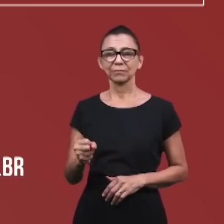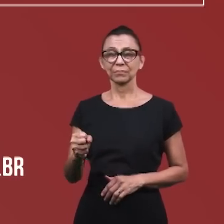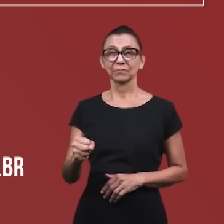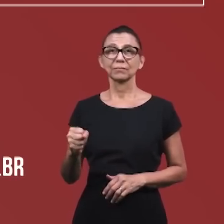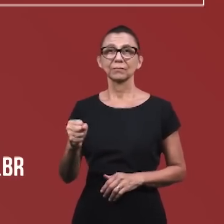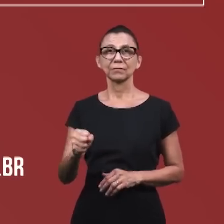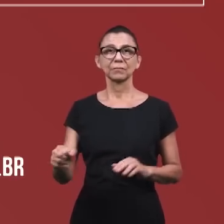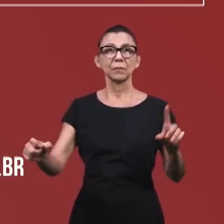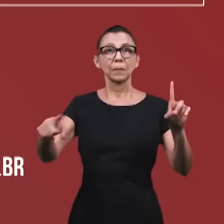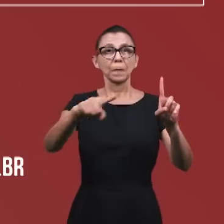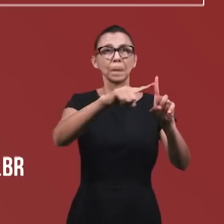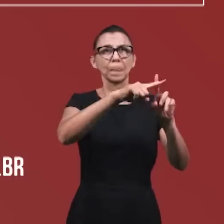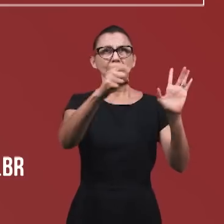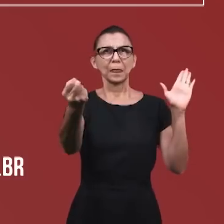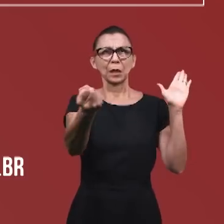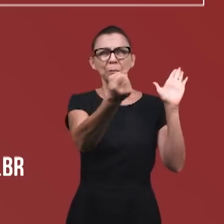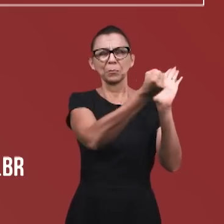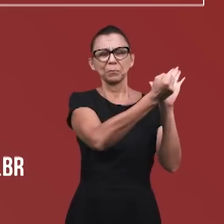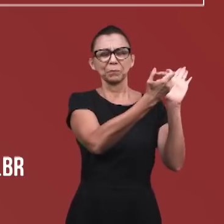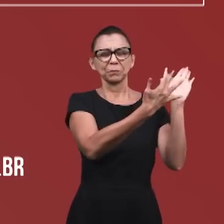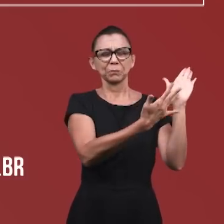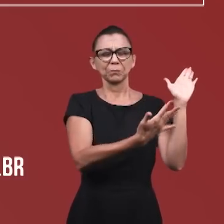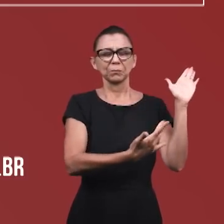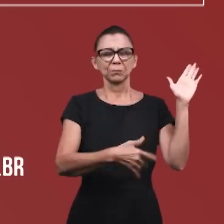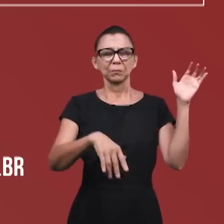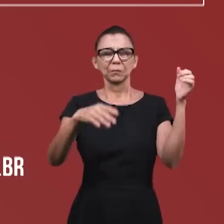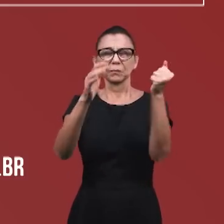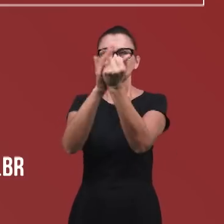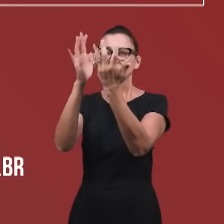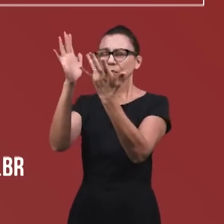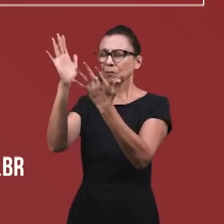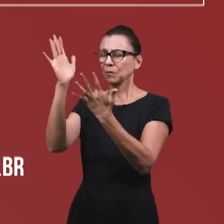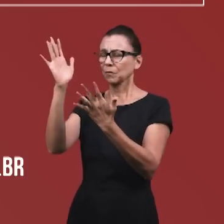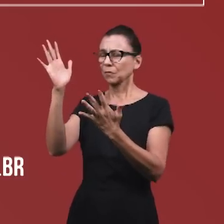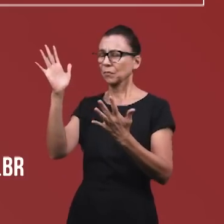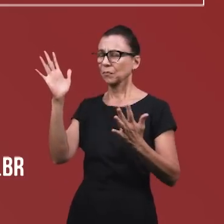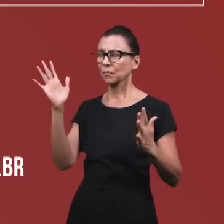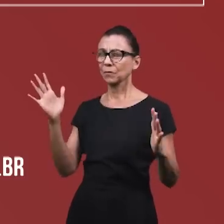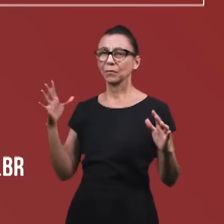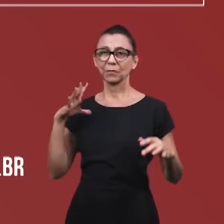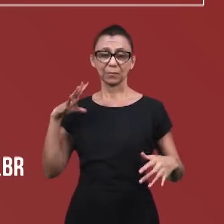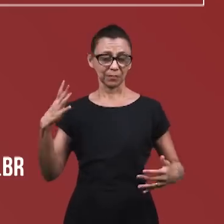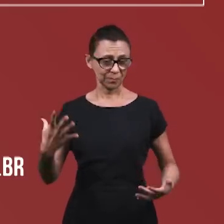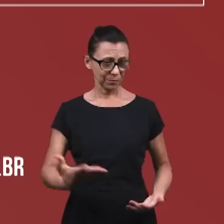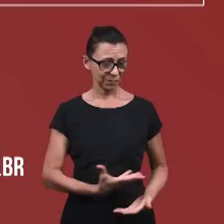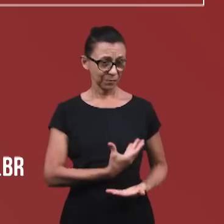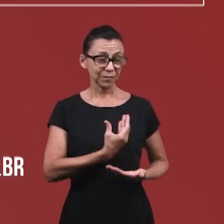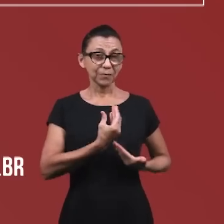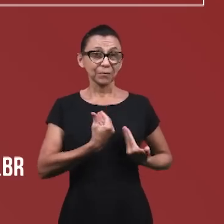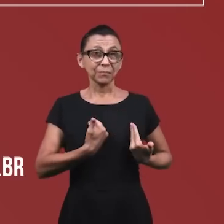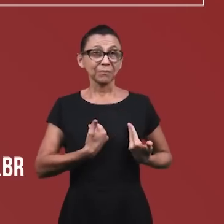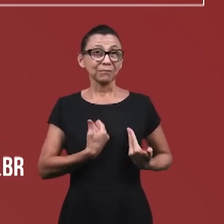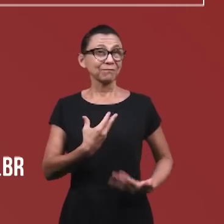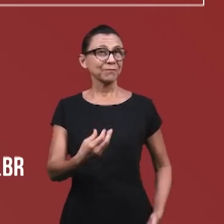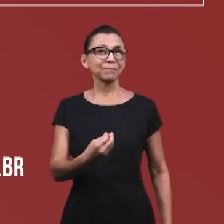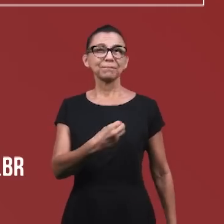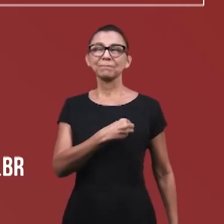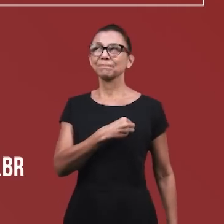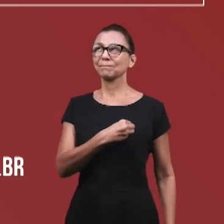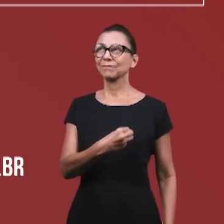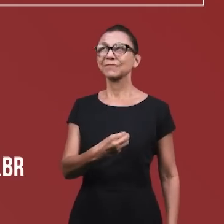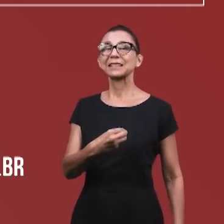cruz ferida me salvou, tão pecador. A